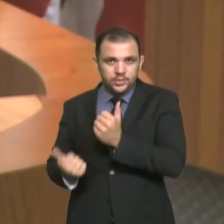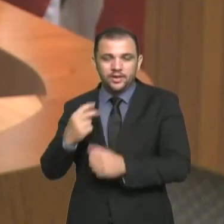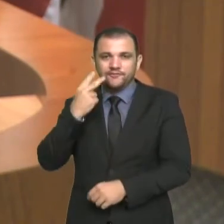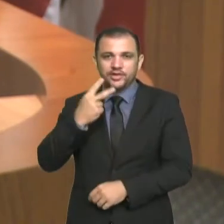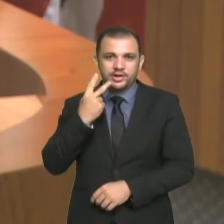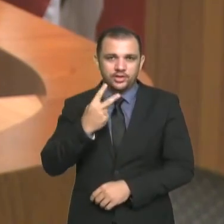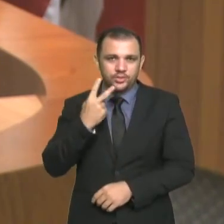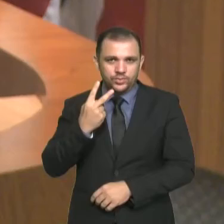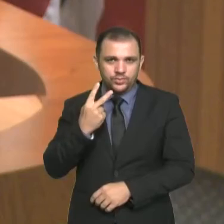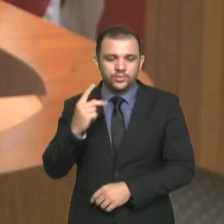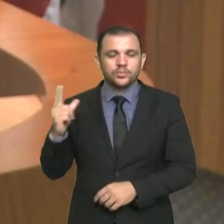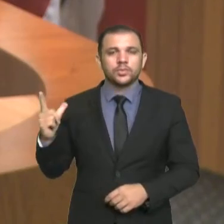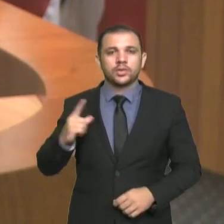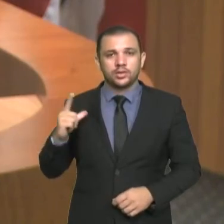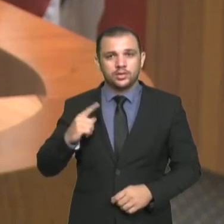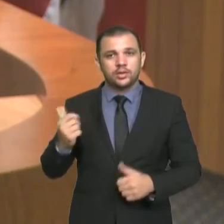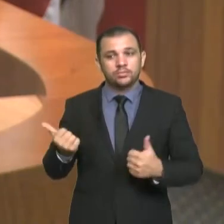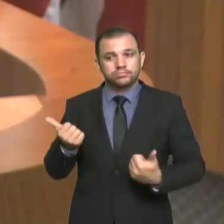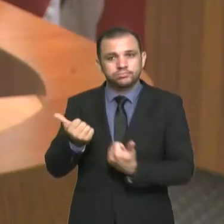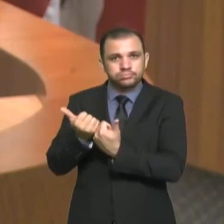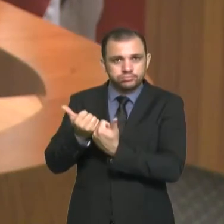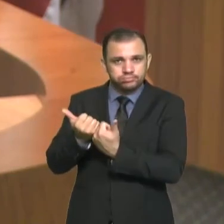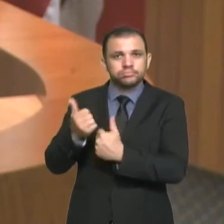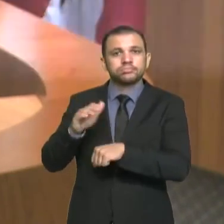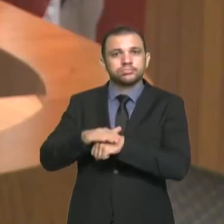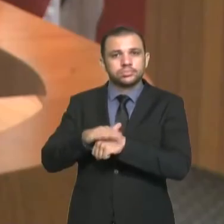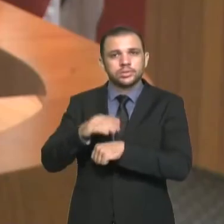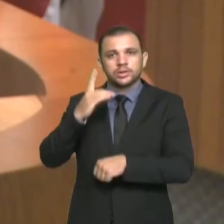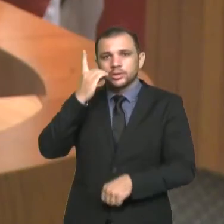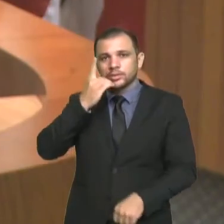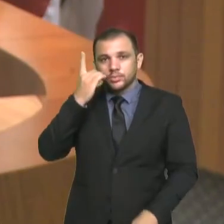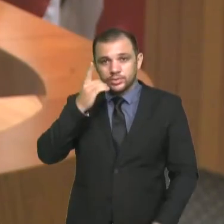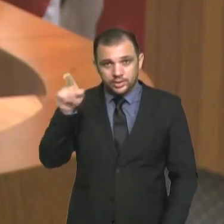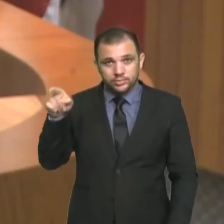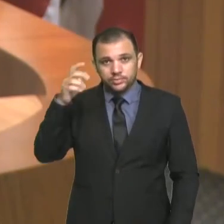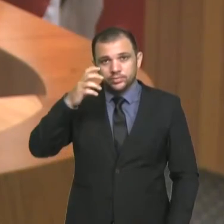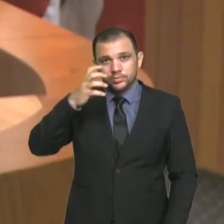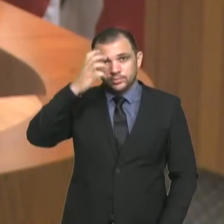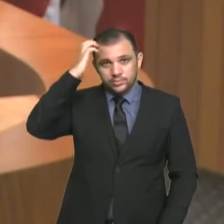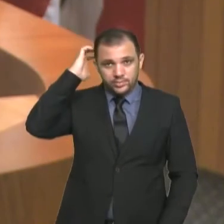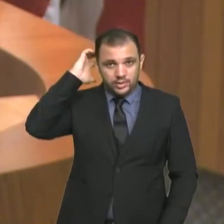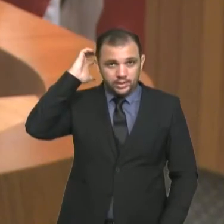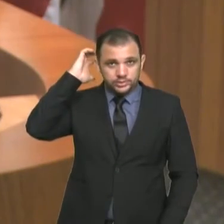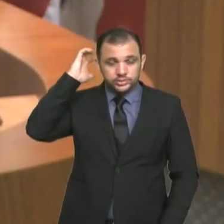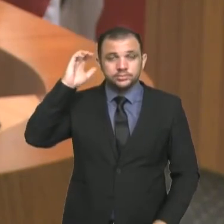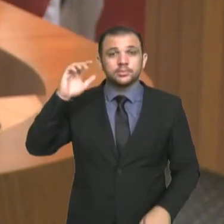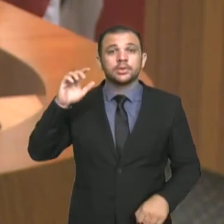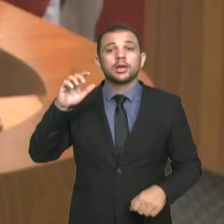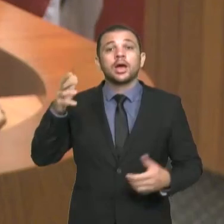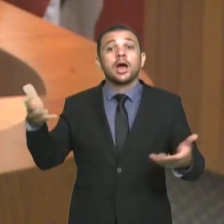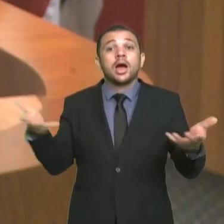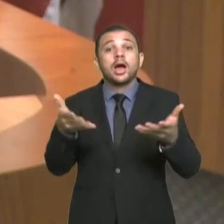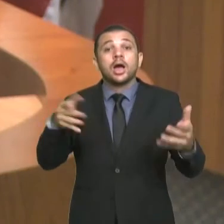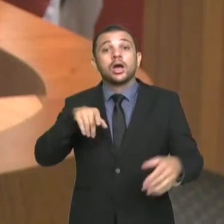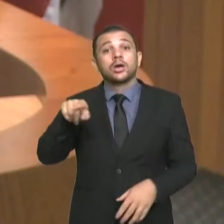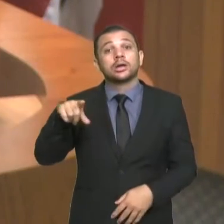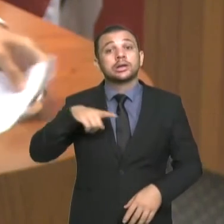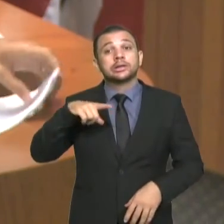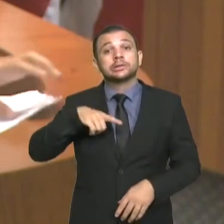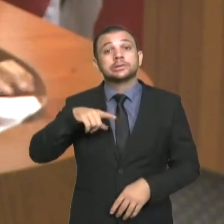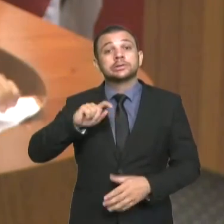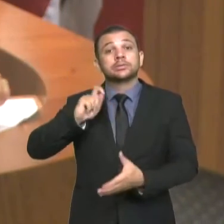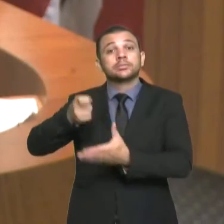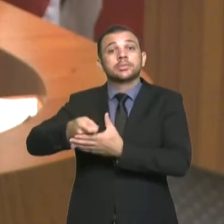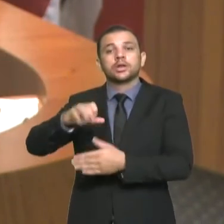que foram apoiar o deputado Braide e agora recebem cargos de mais de R$ 9 mil. Talvez